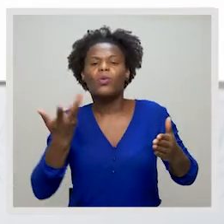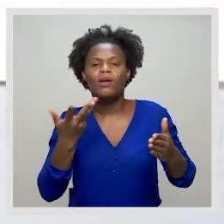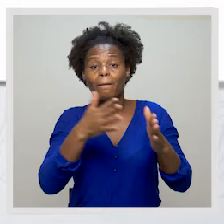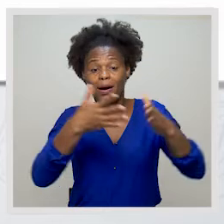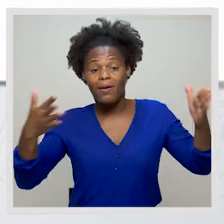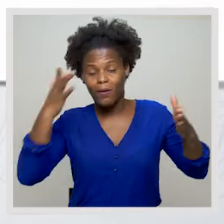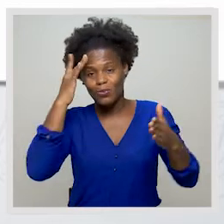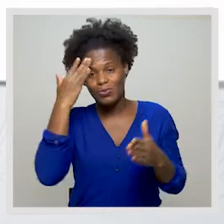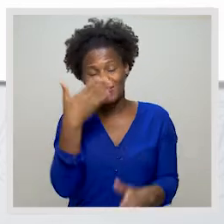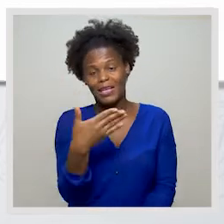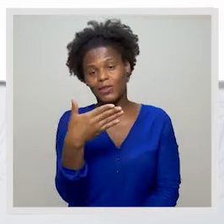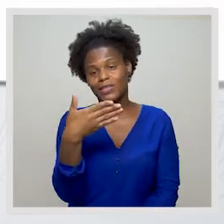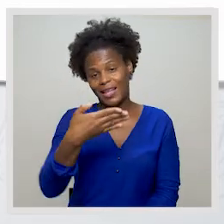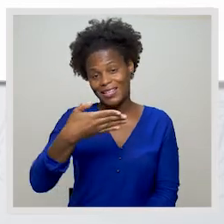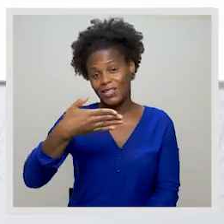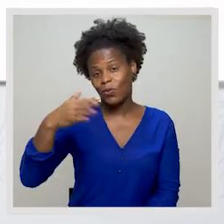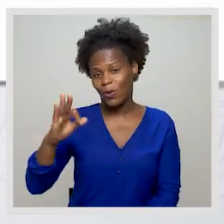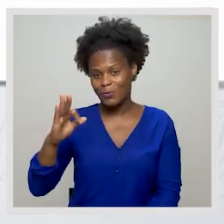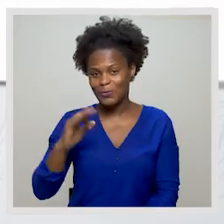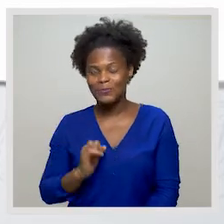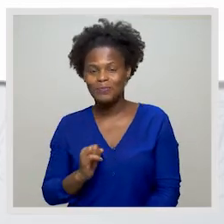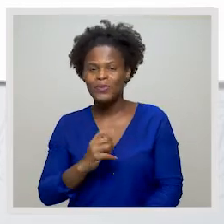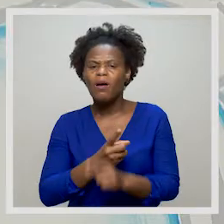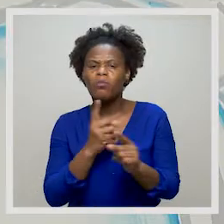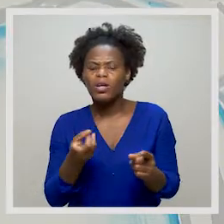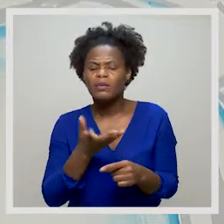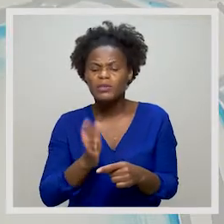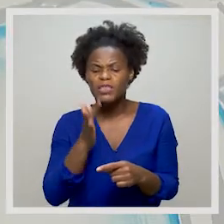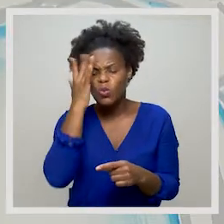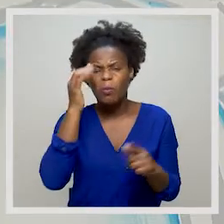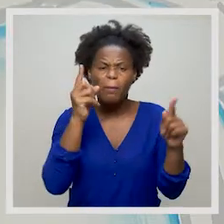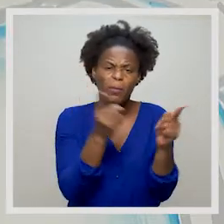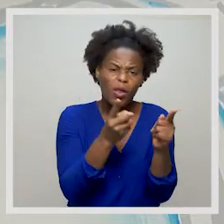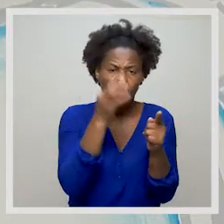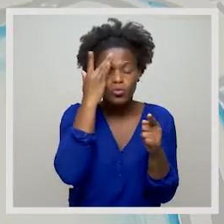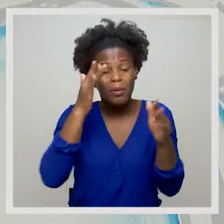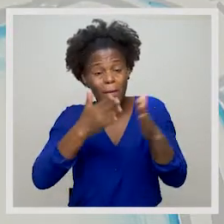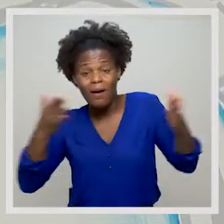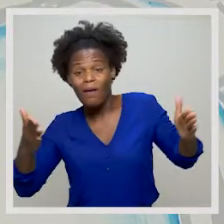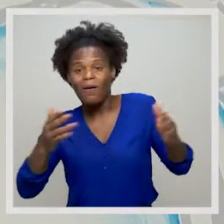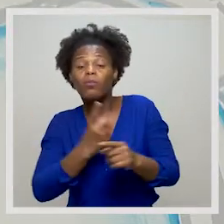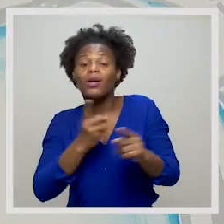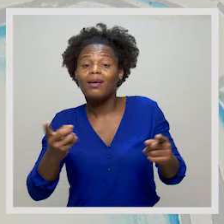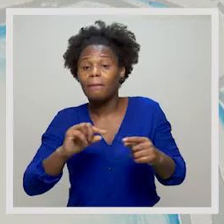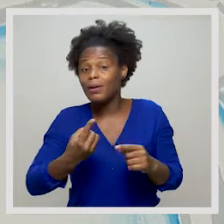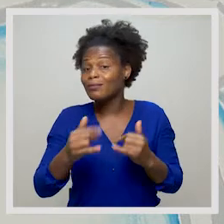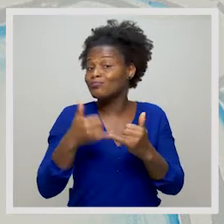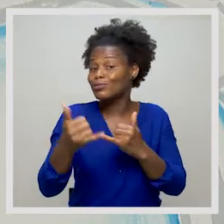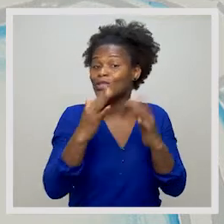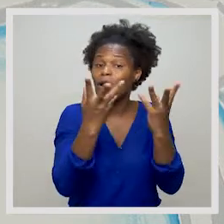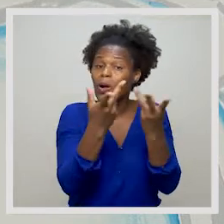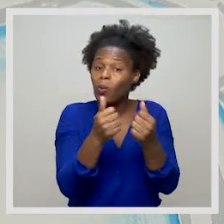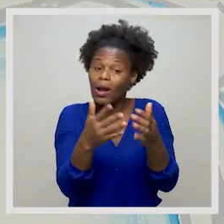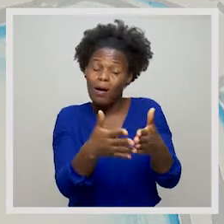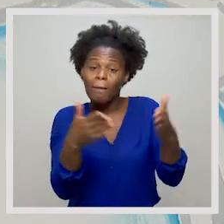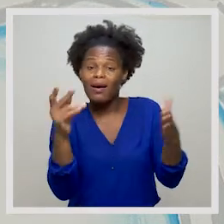O maior dado é 174. Por que é que precisamos do menor e do maior dado? Para calcular